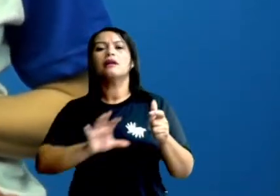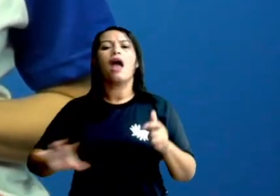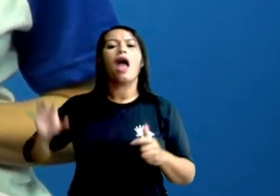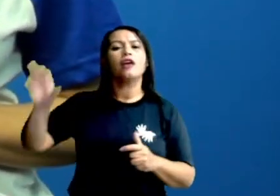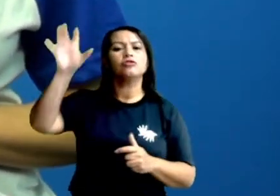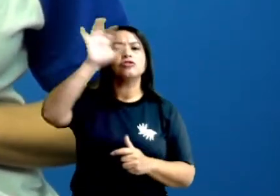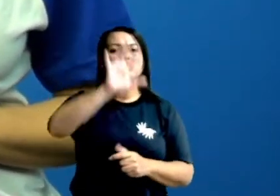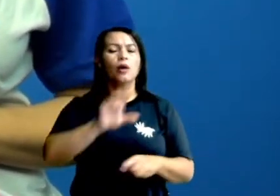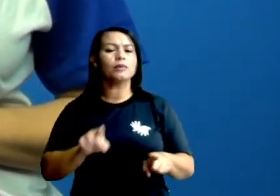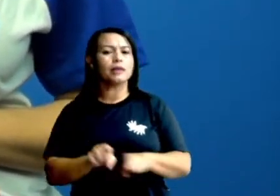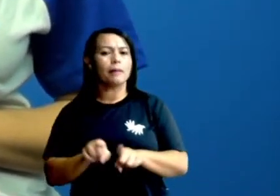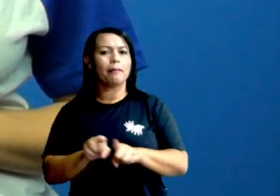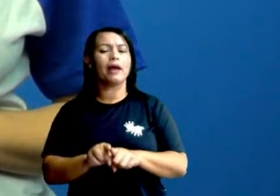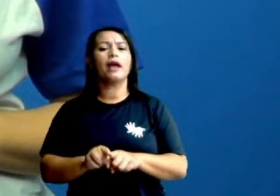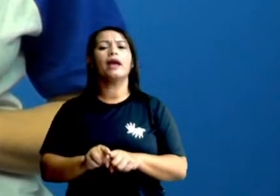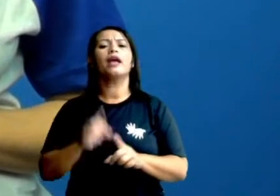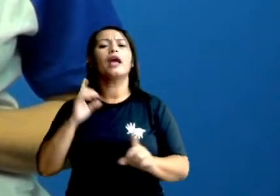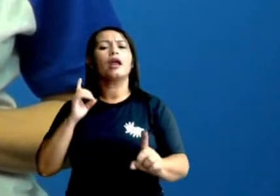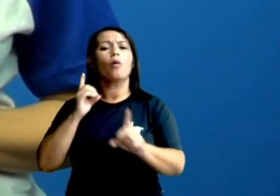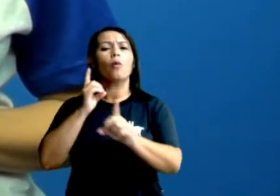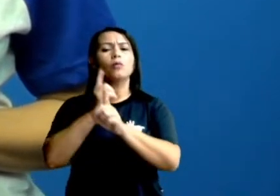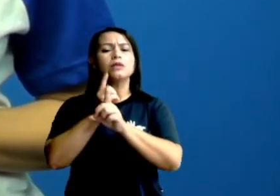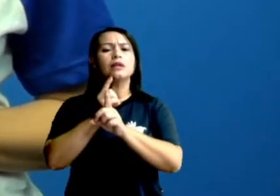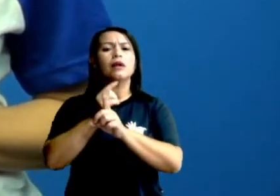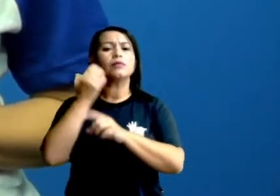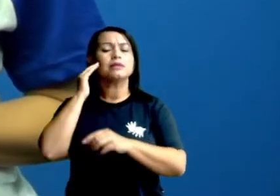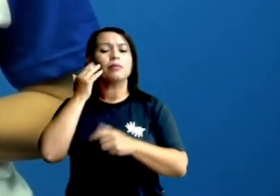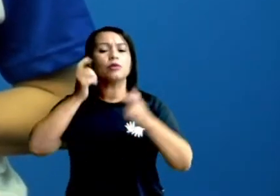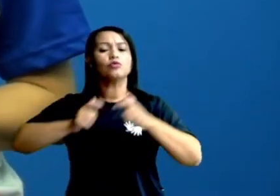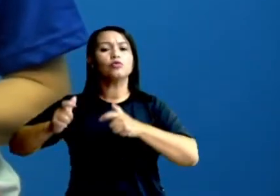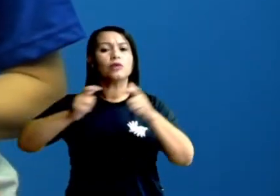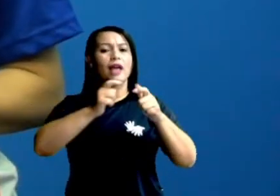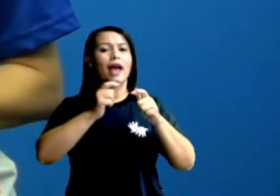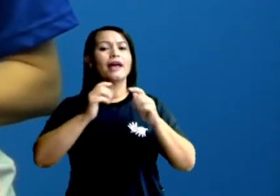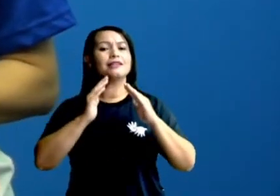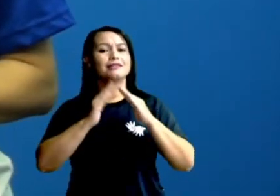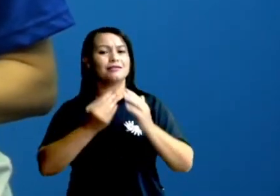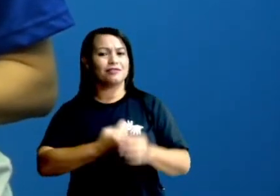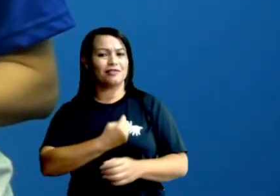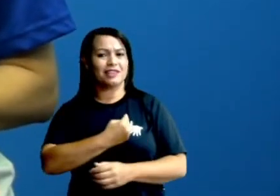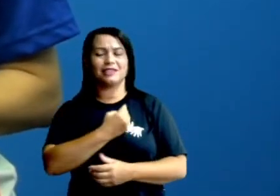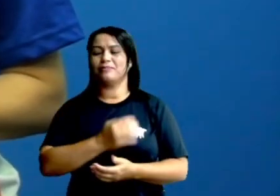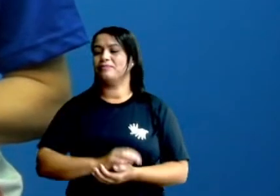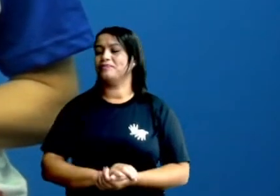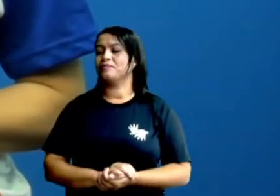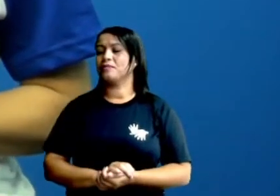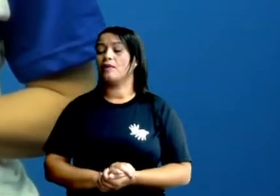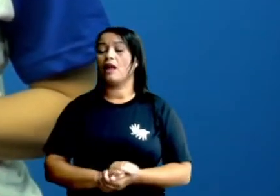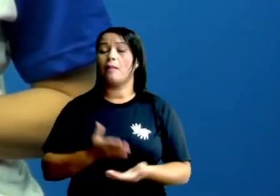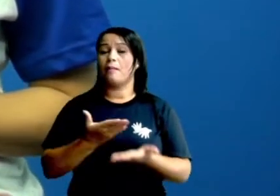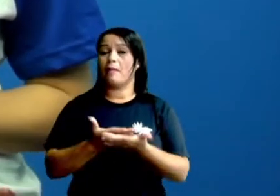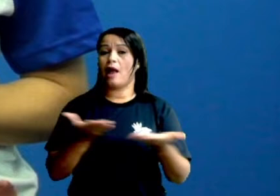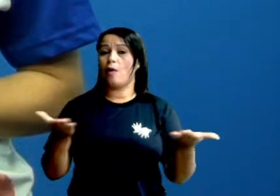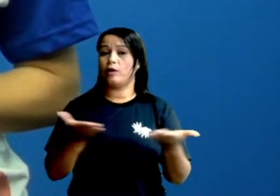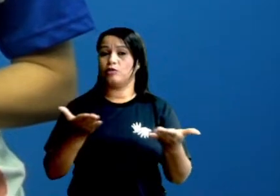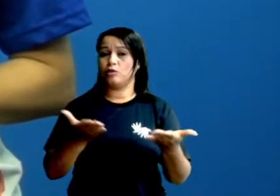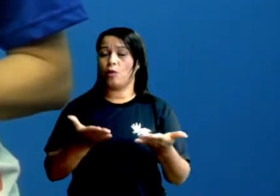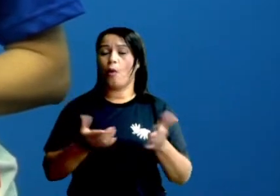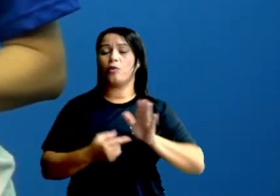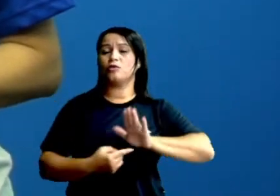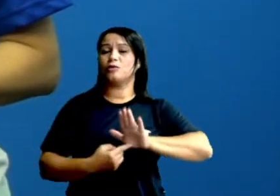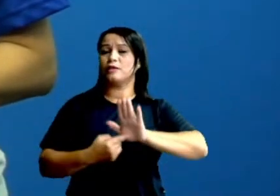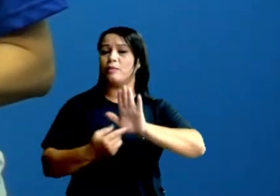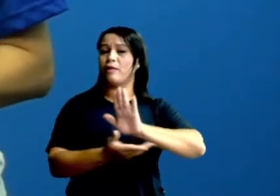sua hierarquia, localizando os seus lugares de vivência. Então, vamos lá. Para a aula de hoje, eu estou trazendo